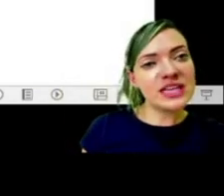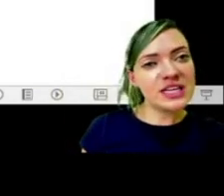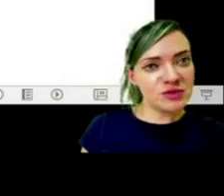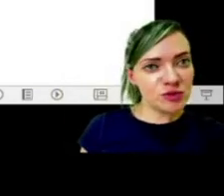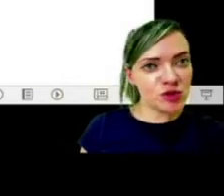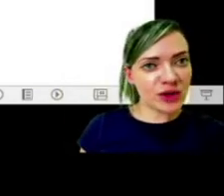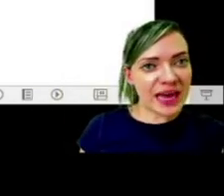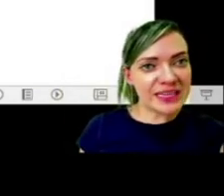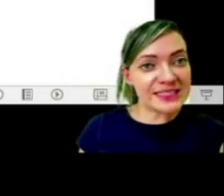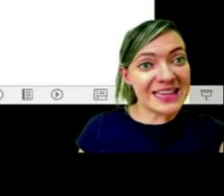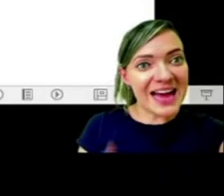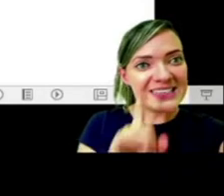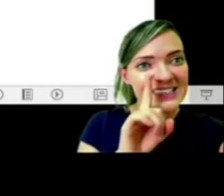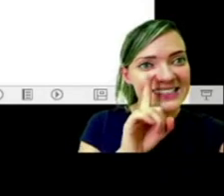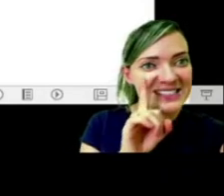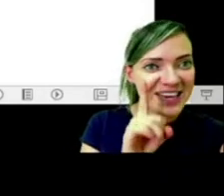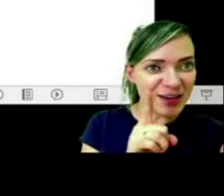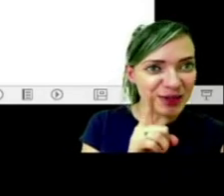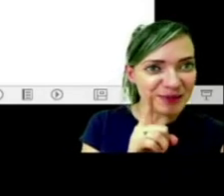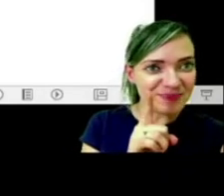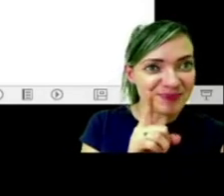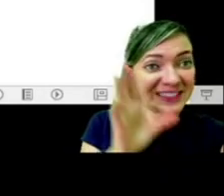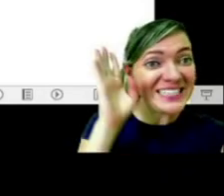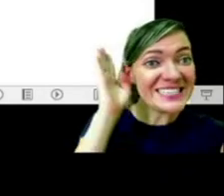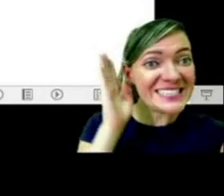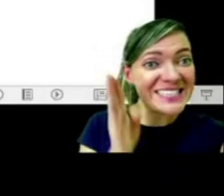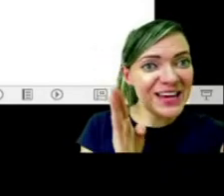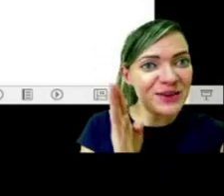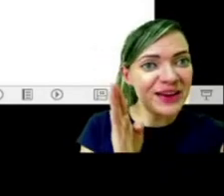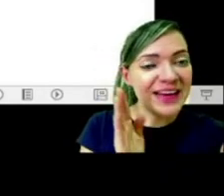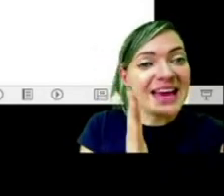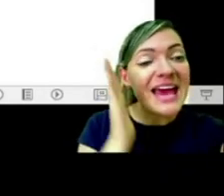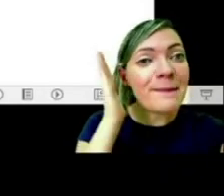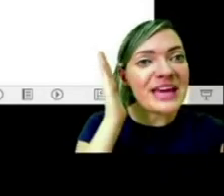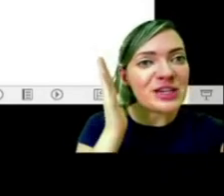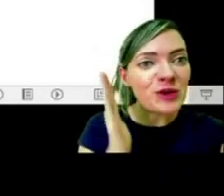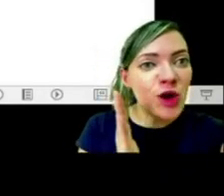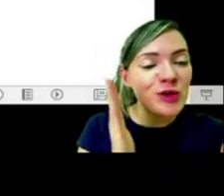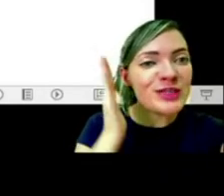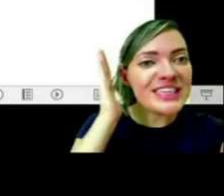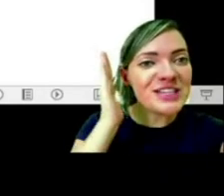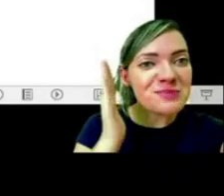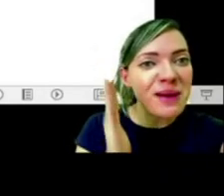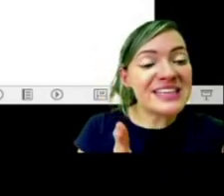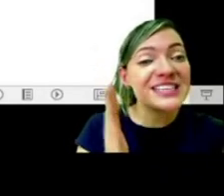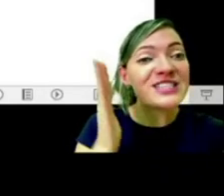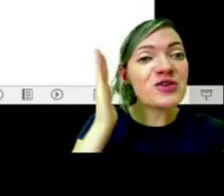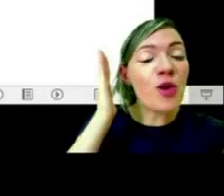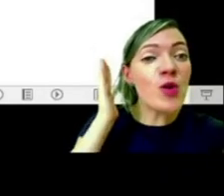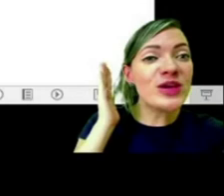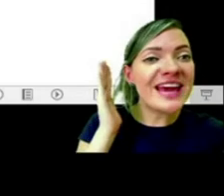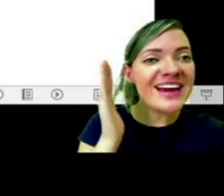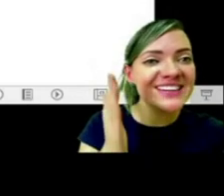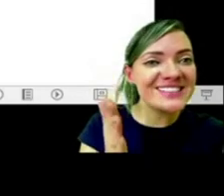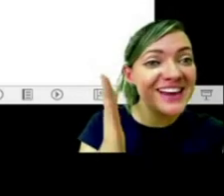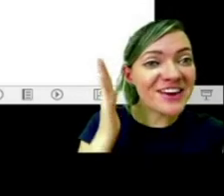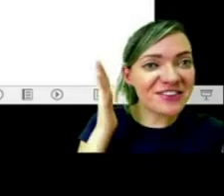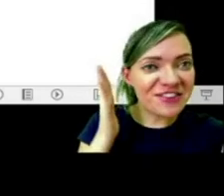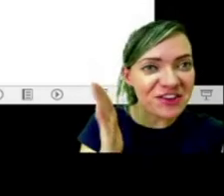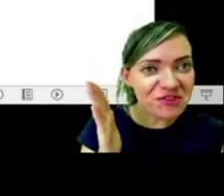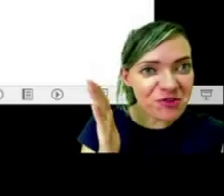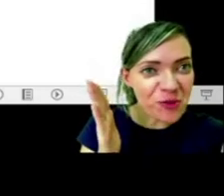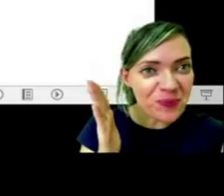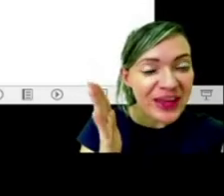Organelas são unidades funcionais da célula. Célula é a menor unidade básica de qualquer